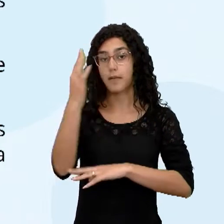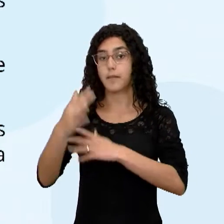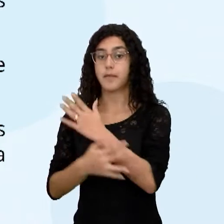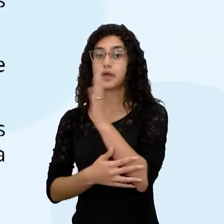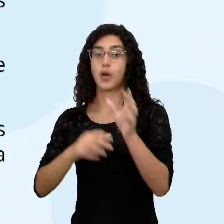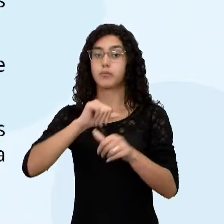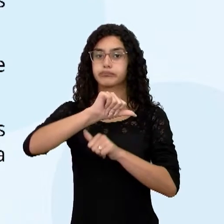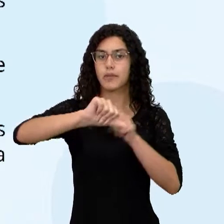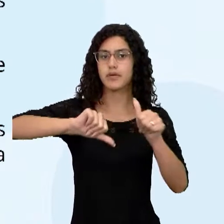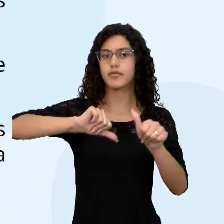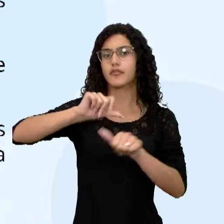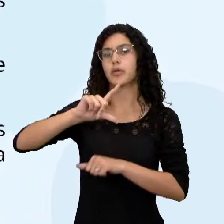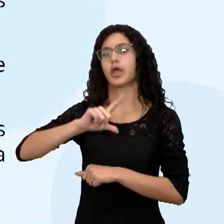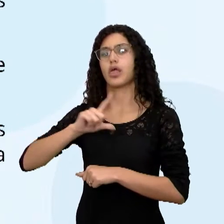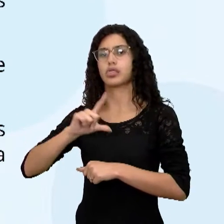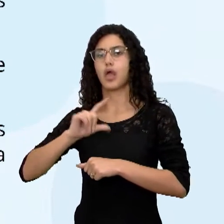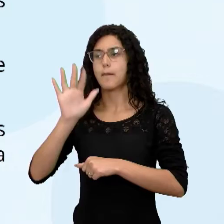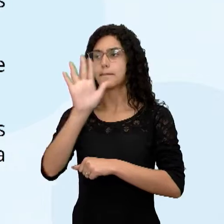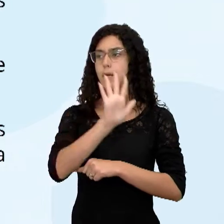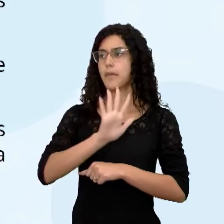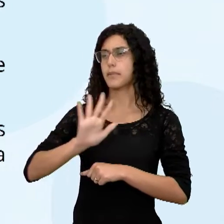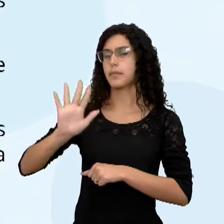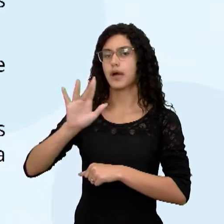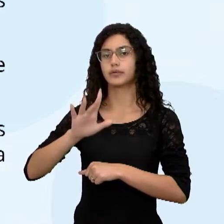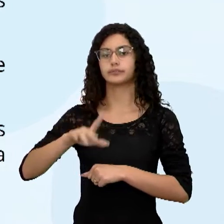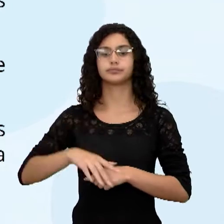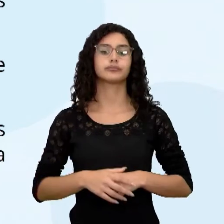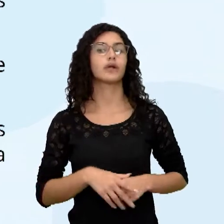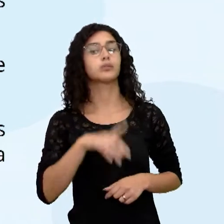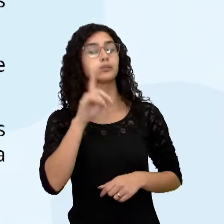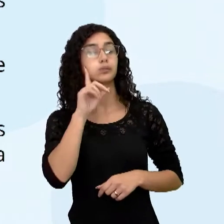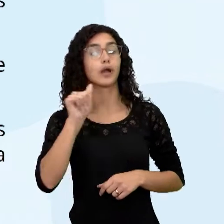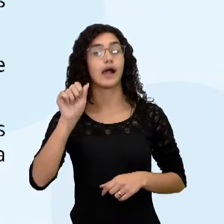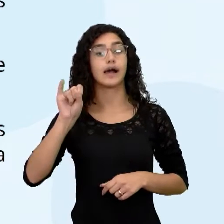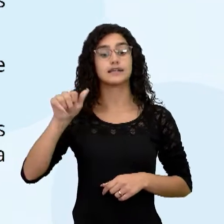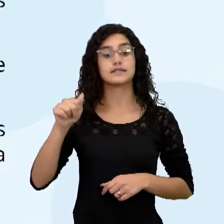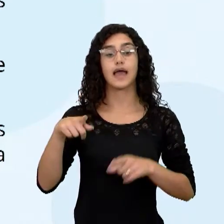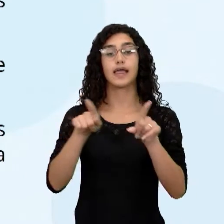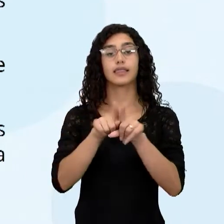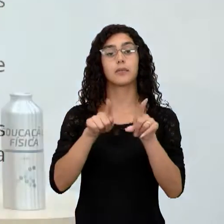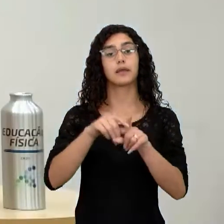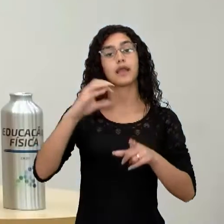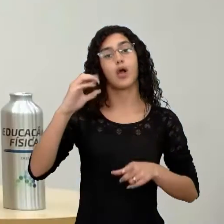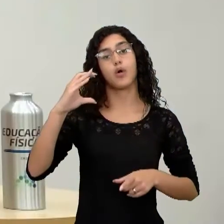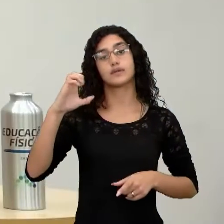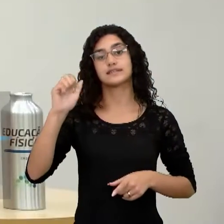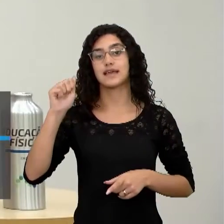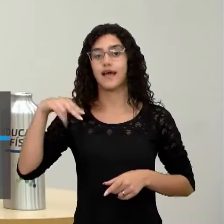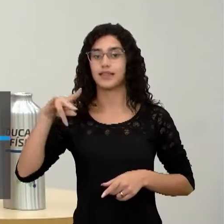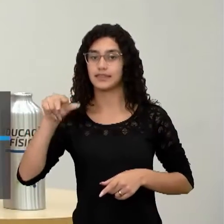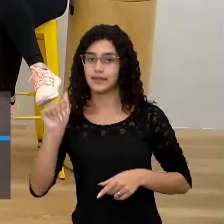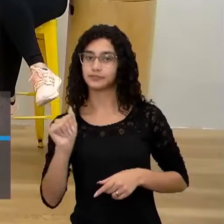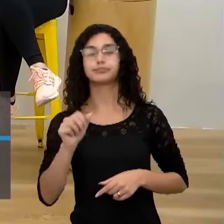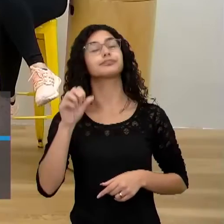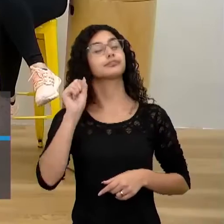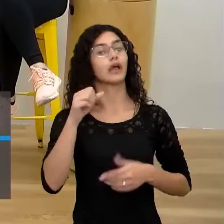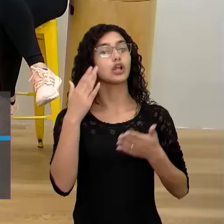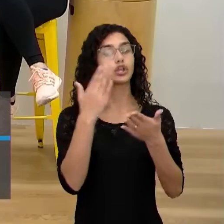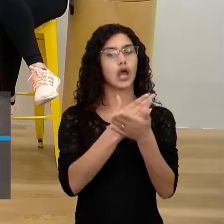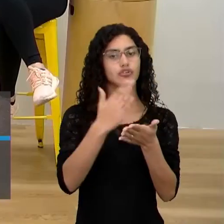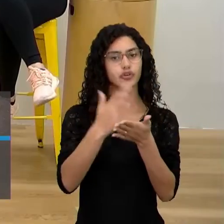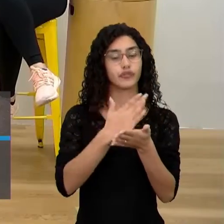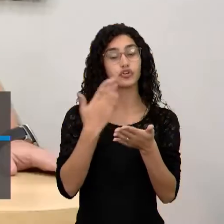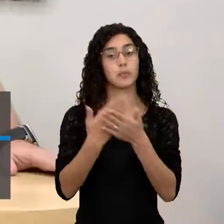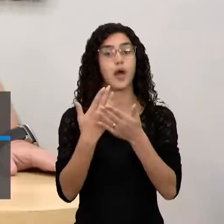as transformações nas paisagens na Europa, Ásia e na Oceania. É isso aí. Nós dividimos em